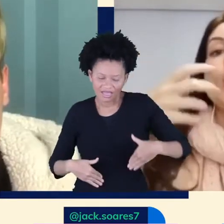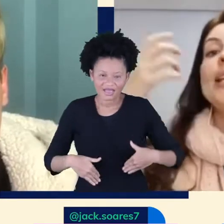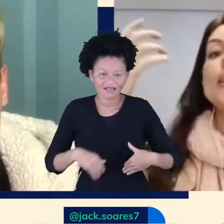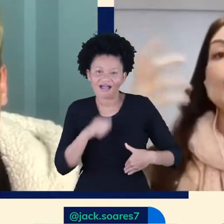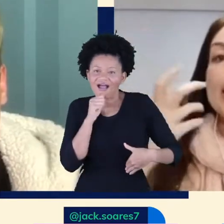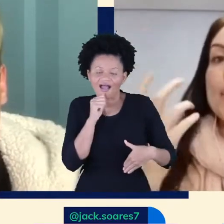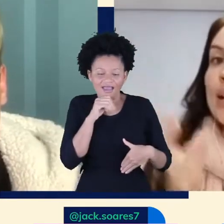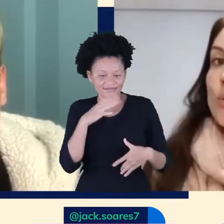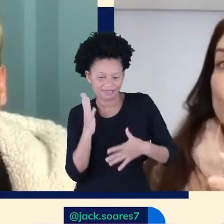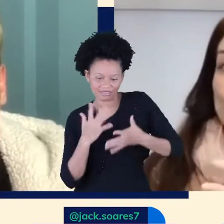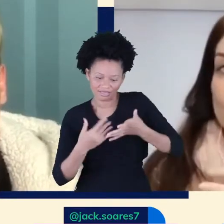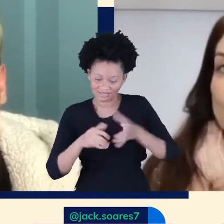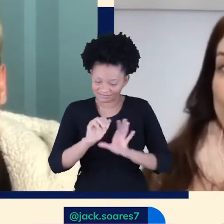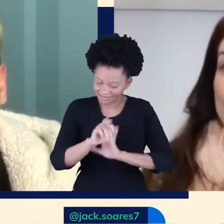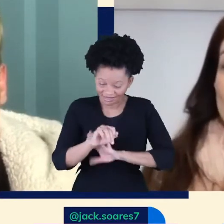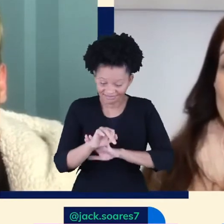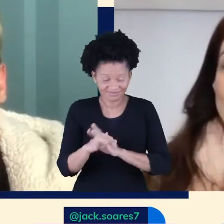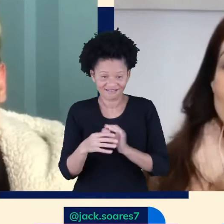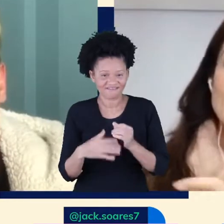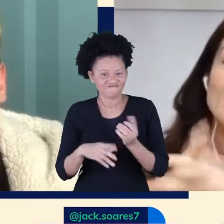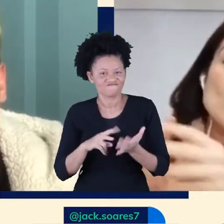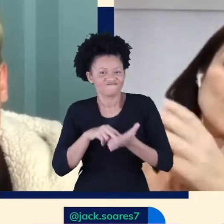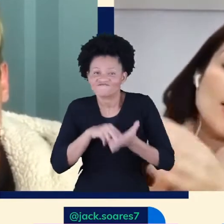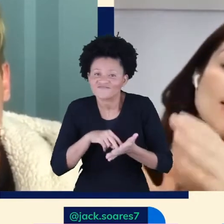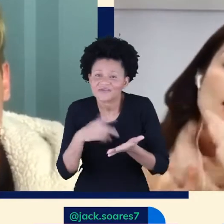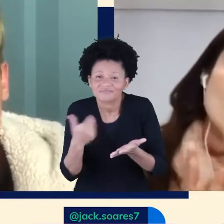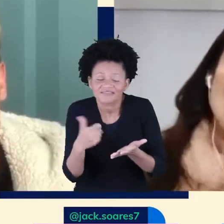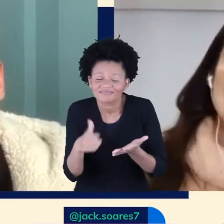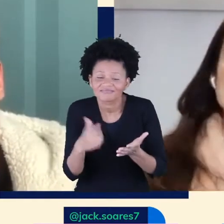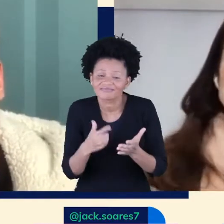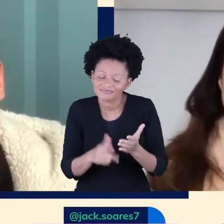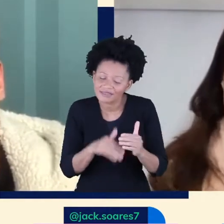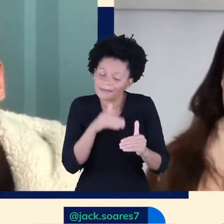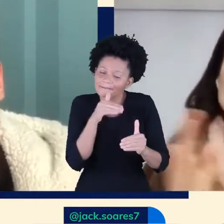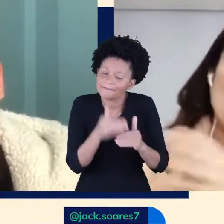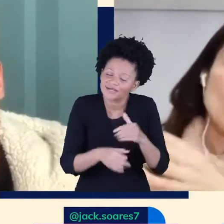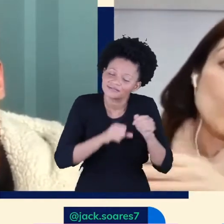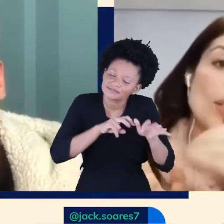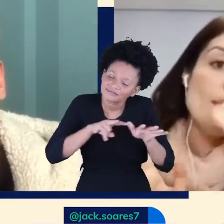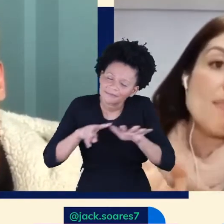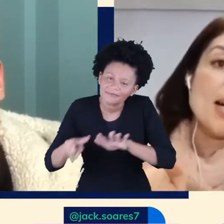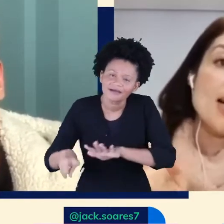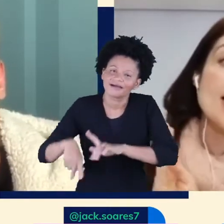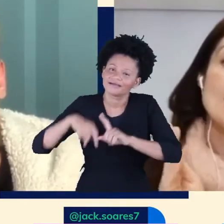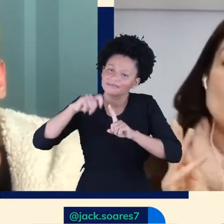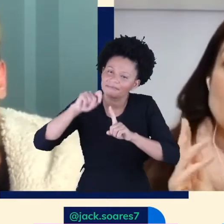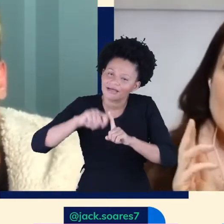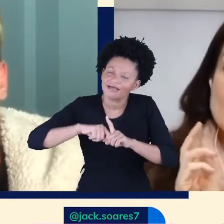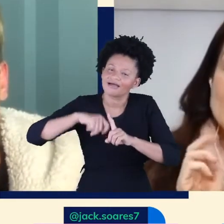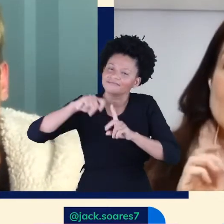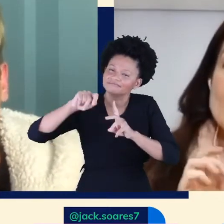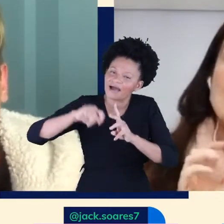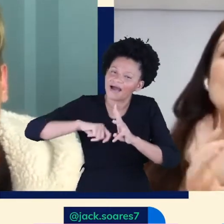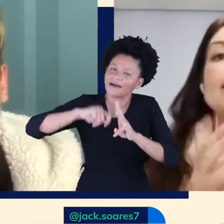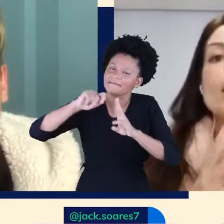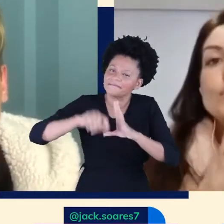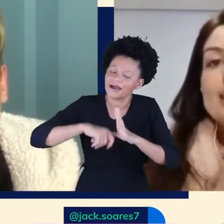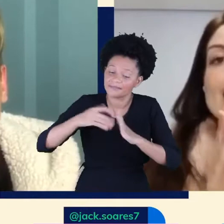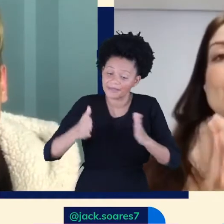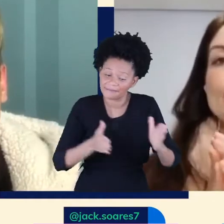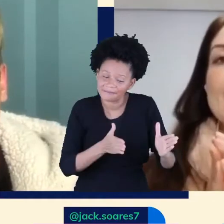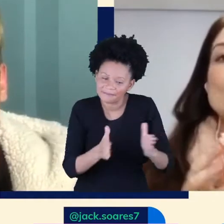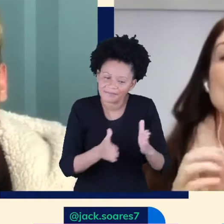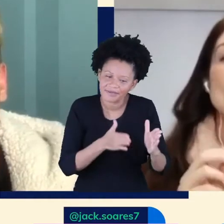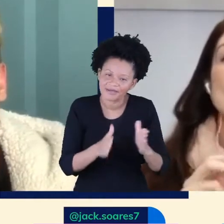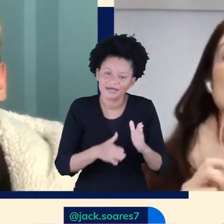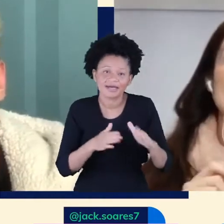né? Então ele não tem a parte motora desenvolvida ainda, e isso vai ser um processo ao longo das semanas, meses. Então,